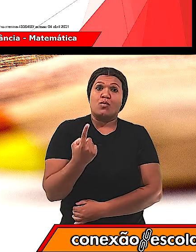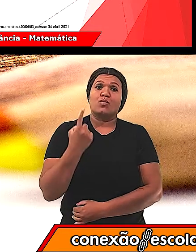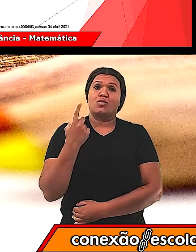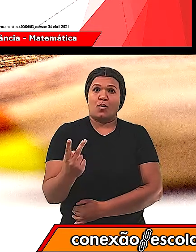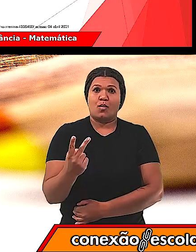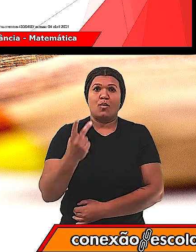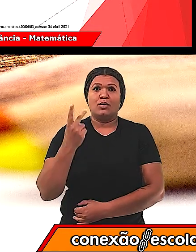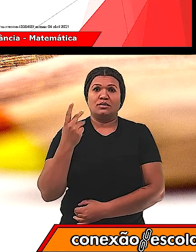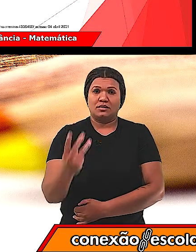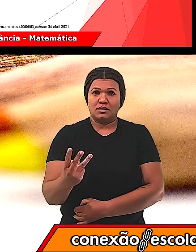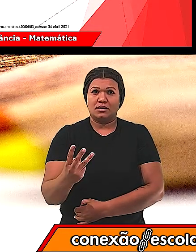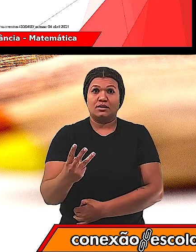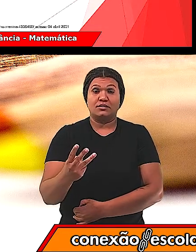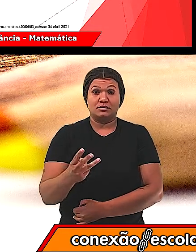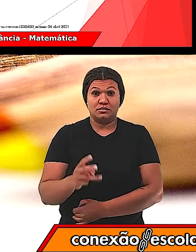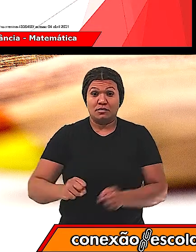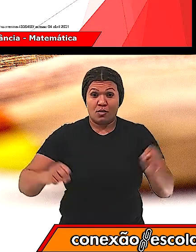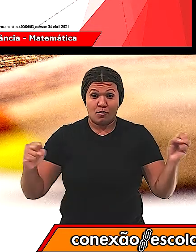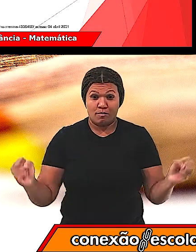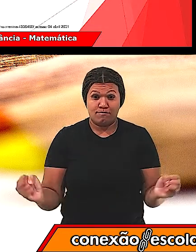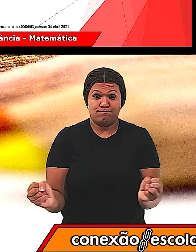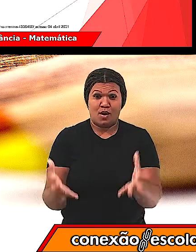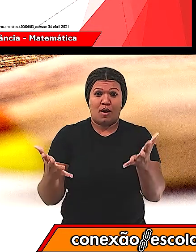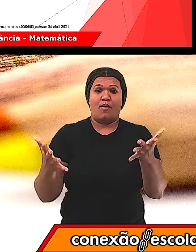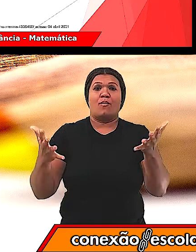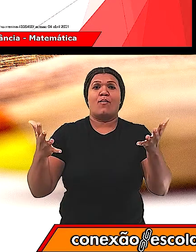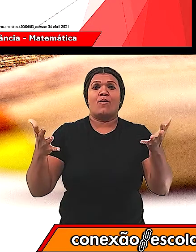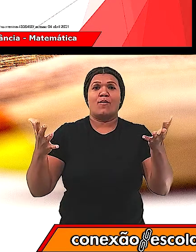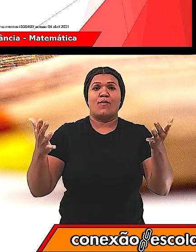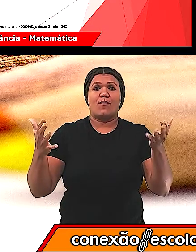1, 2, 3 e